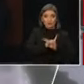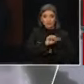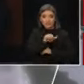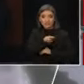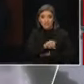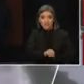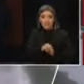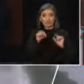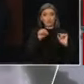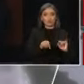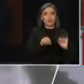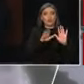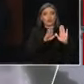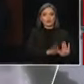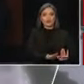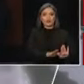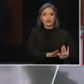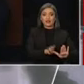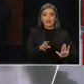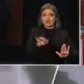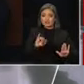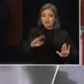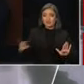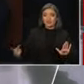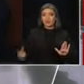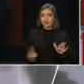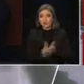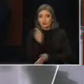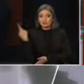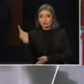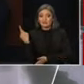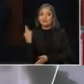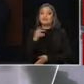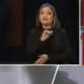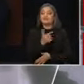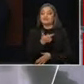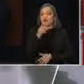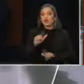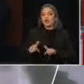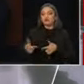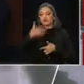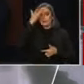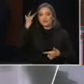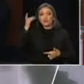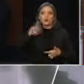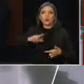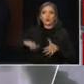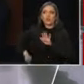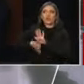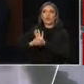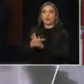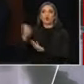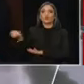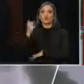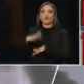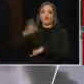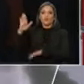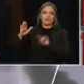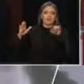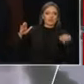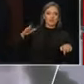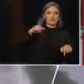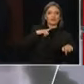de reserva, sendo aplicado apenas quando a conduta do agente não se encaixa em uma infração penal